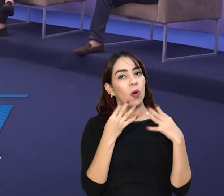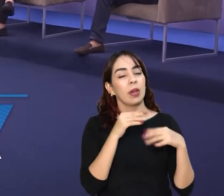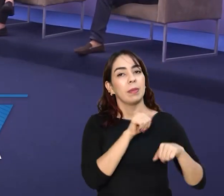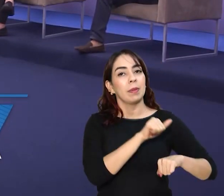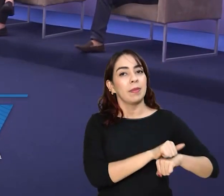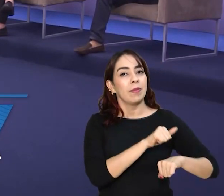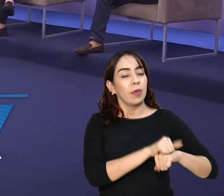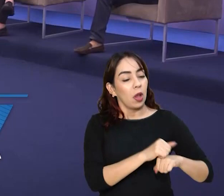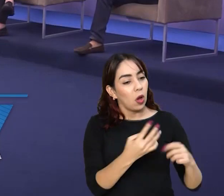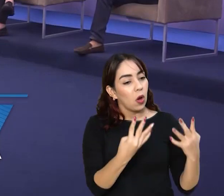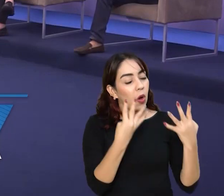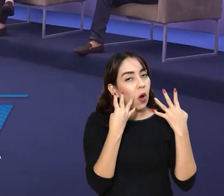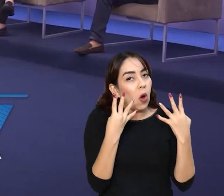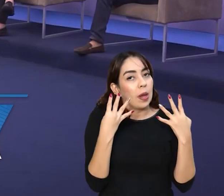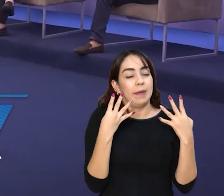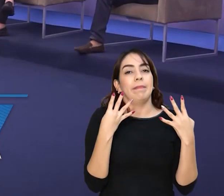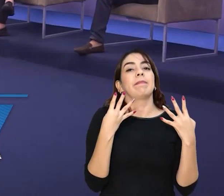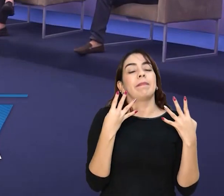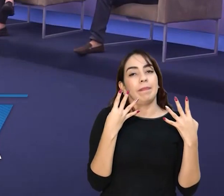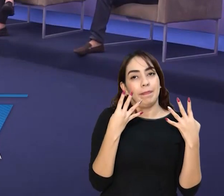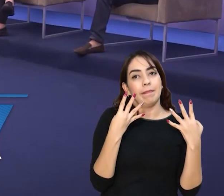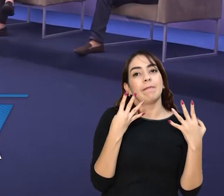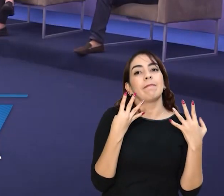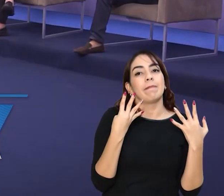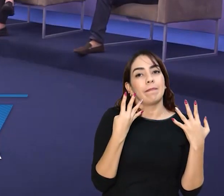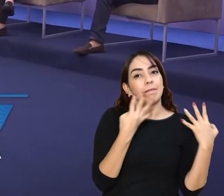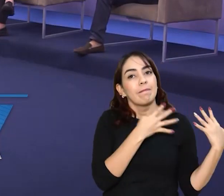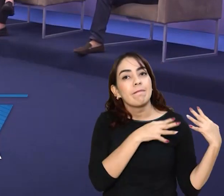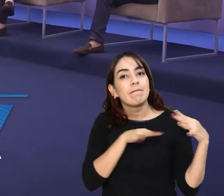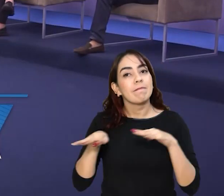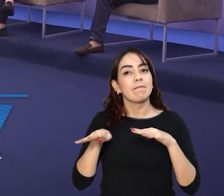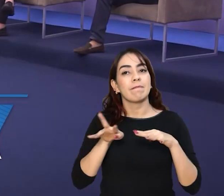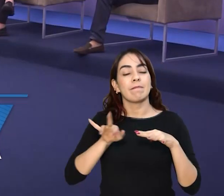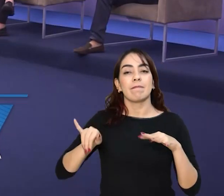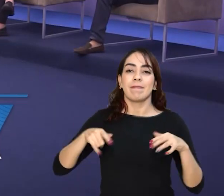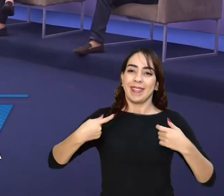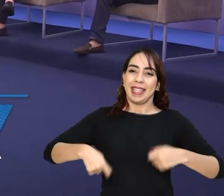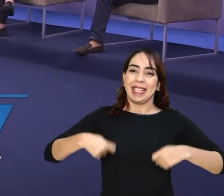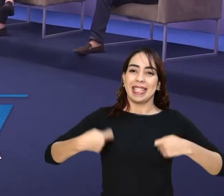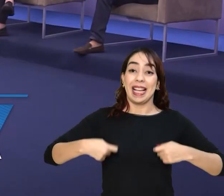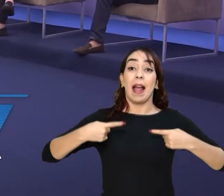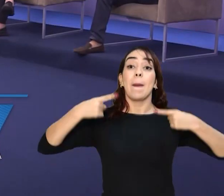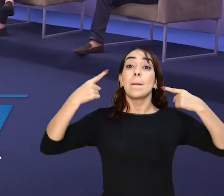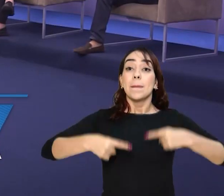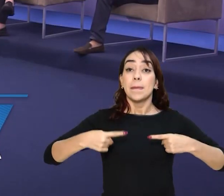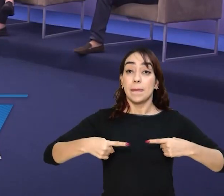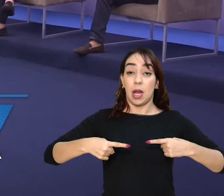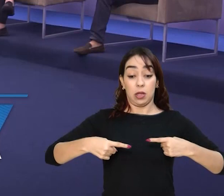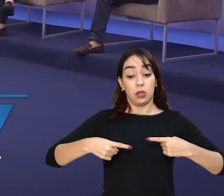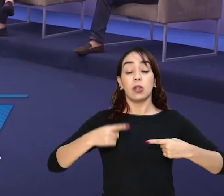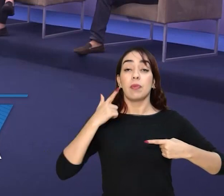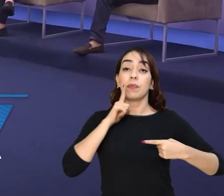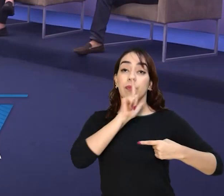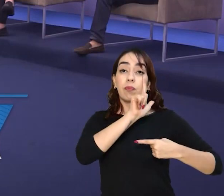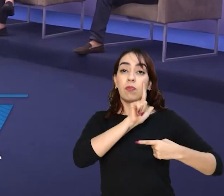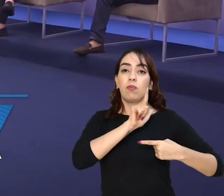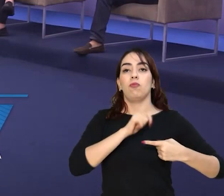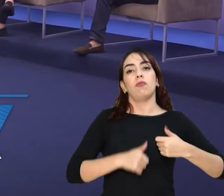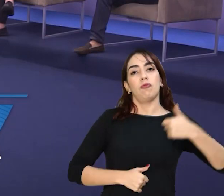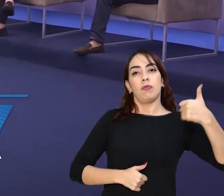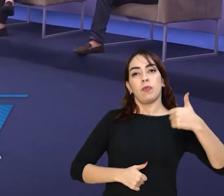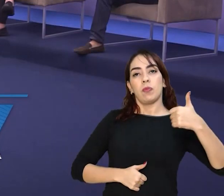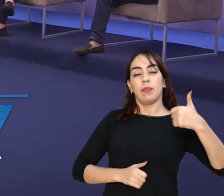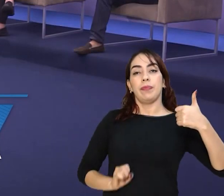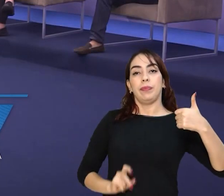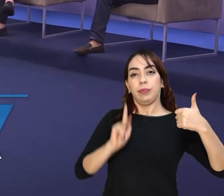os reservas do Mérida aí. O Fortaleza só precisa do empate, Graziano, para consolidar o primeiro lugar. Mas